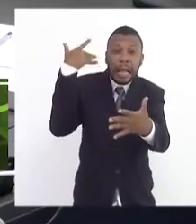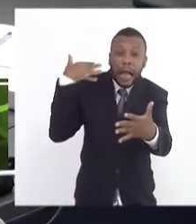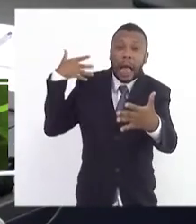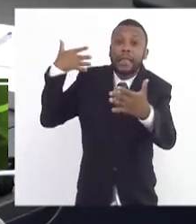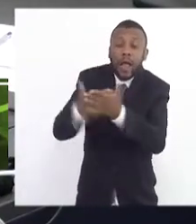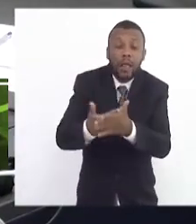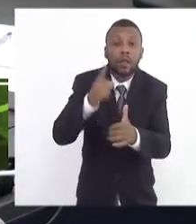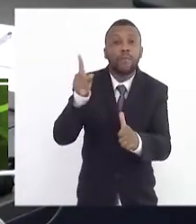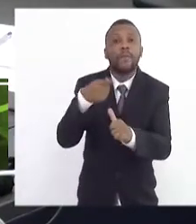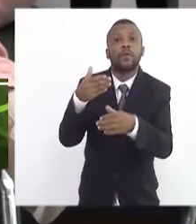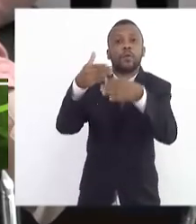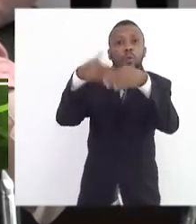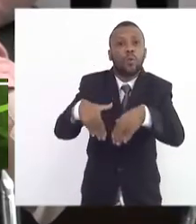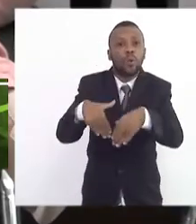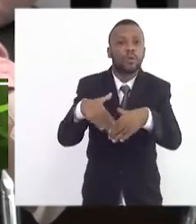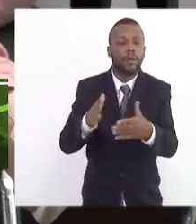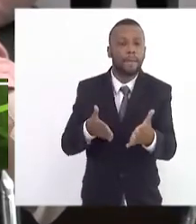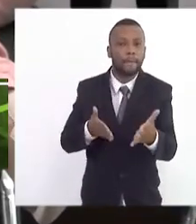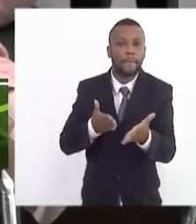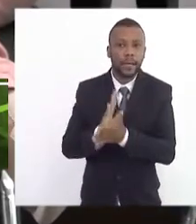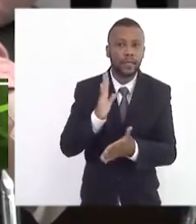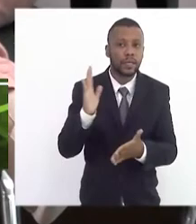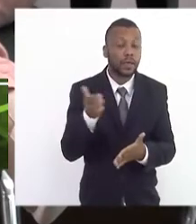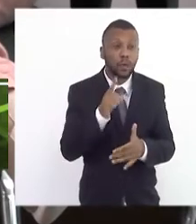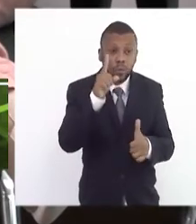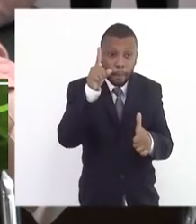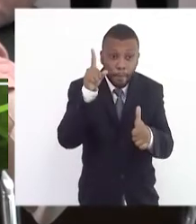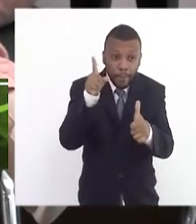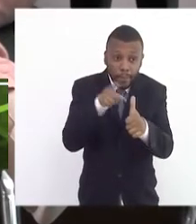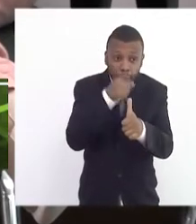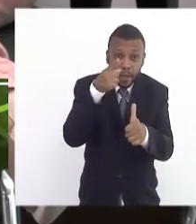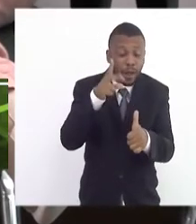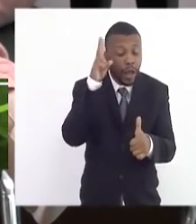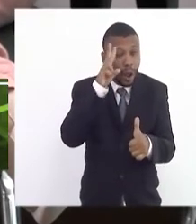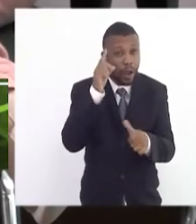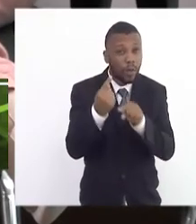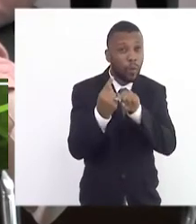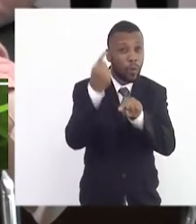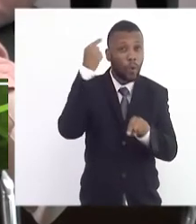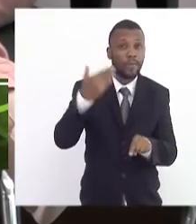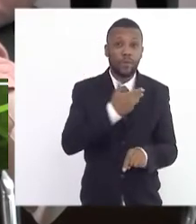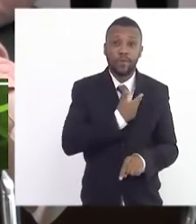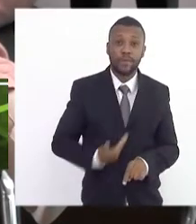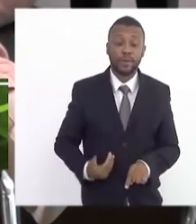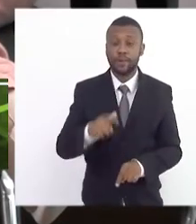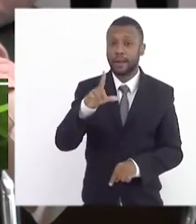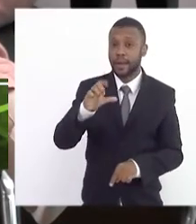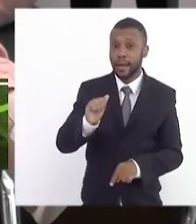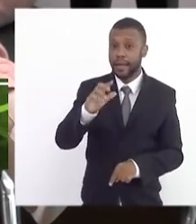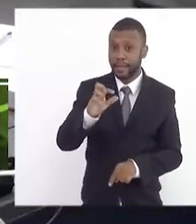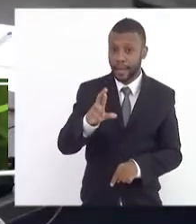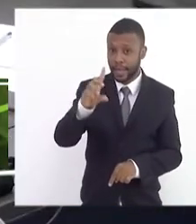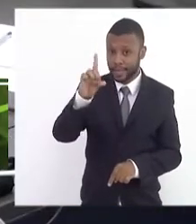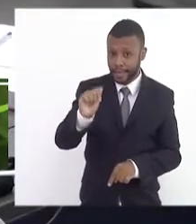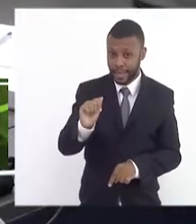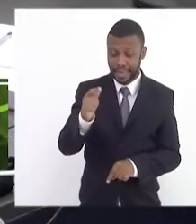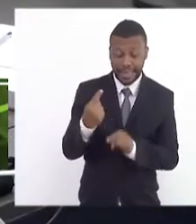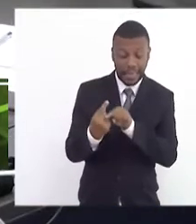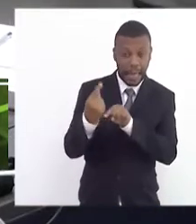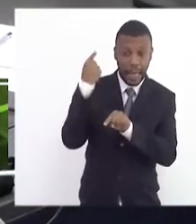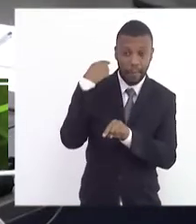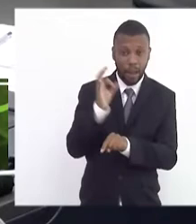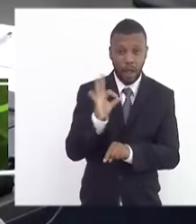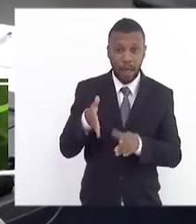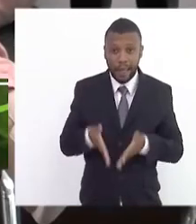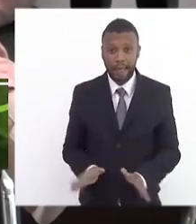primeiro concurso, passei como... Não, porque o primeiro ainda foi no... que eu vi foi lá no governo Lacerda, só que eu não tinha nascido ainda, não. Não, foi no primeiro